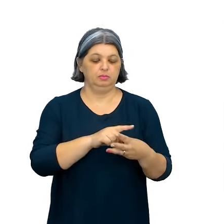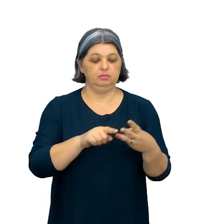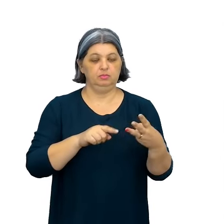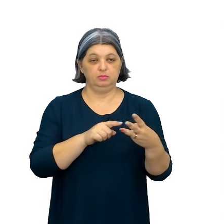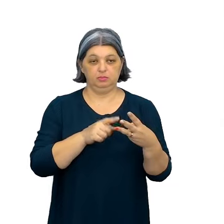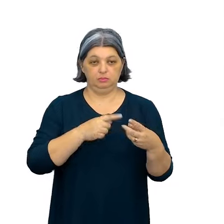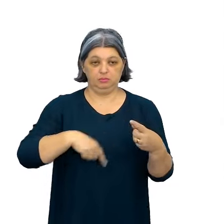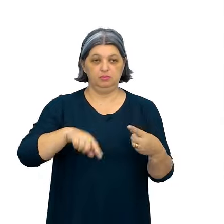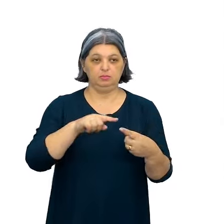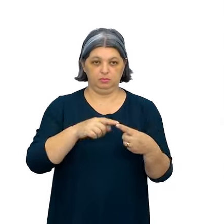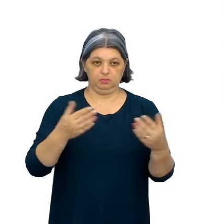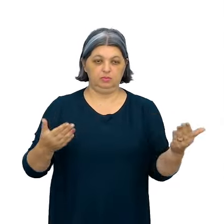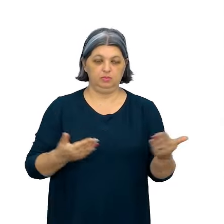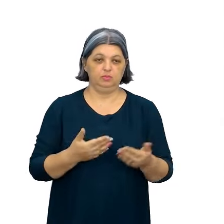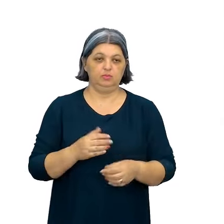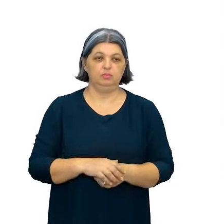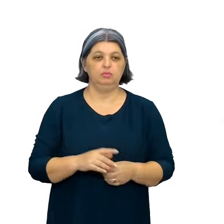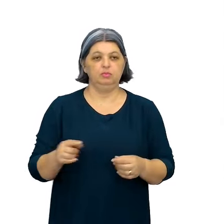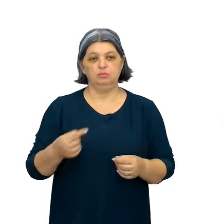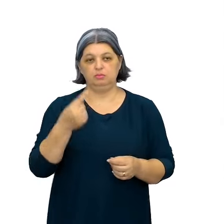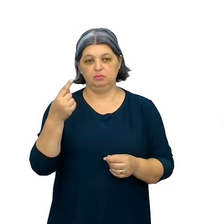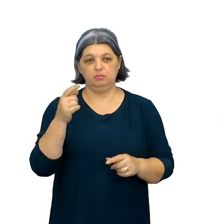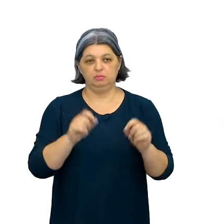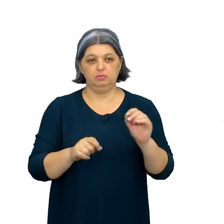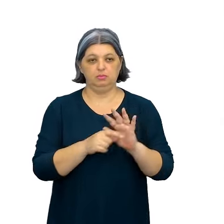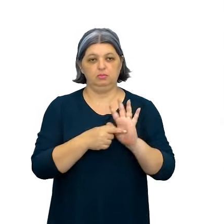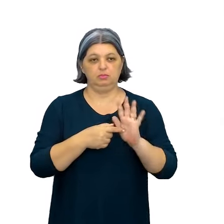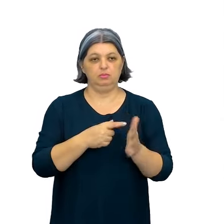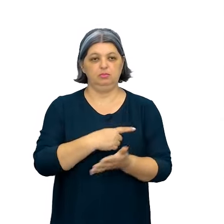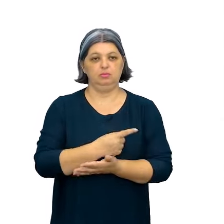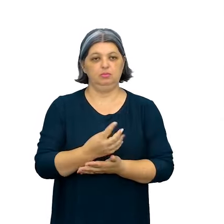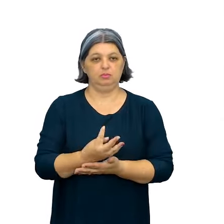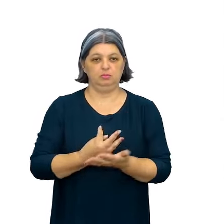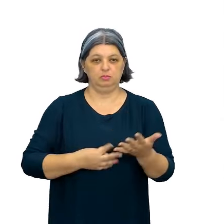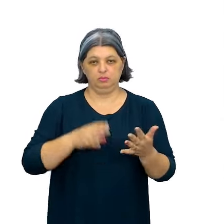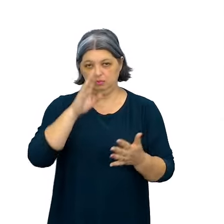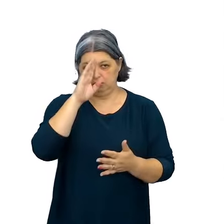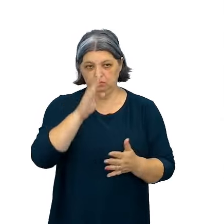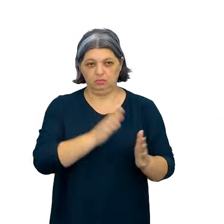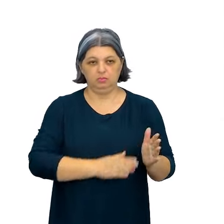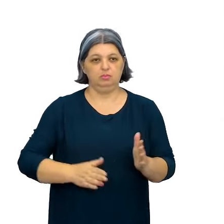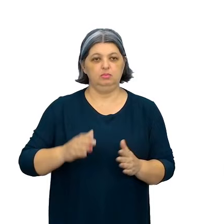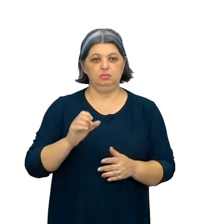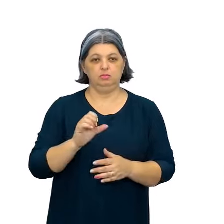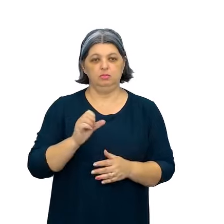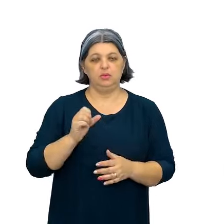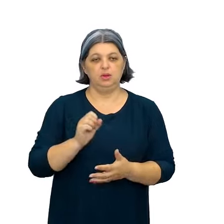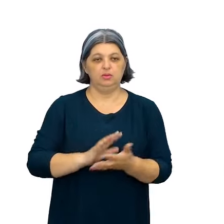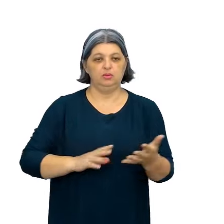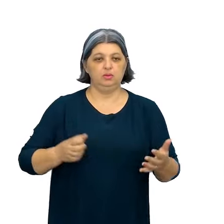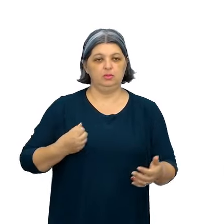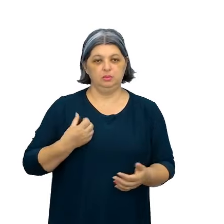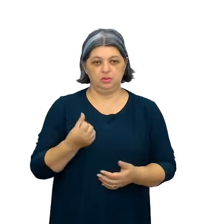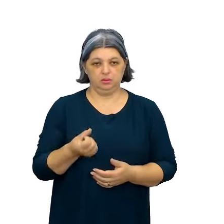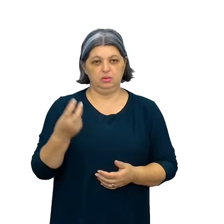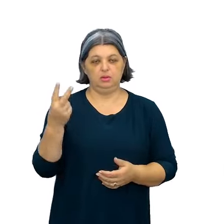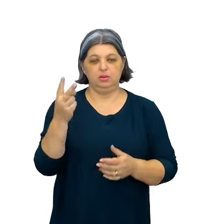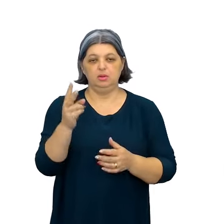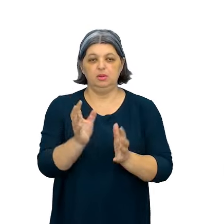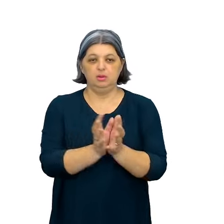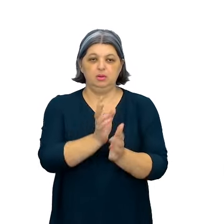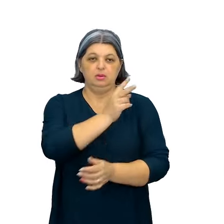hoje nesse nosso encontro. O primeiro objetivo é apresentar o gênero textual predominante na sequência de atividade 6 da segunda série do ensino médio e